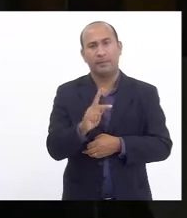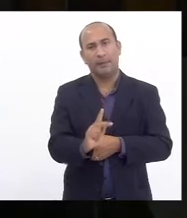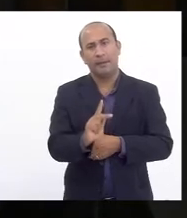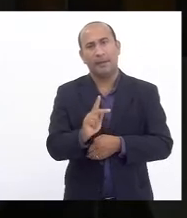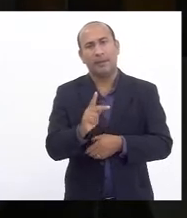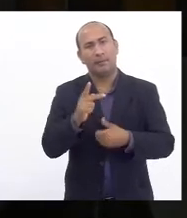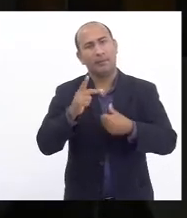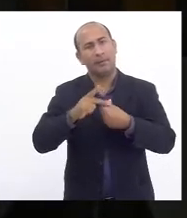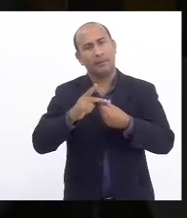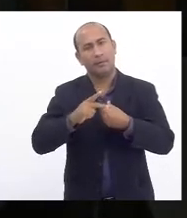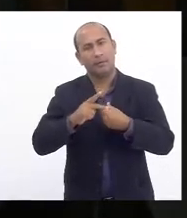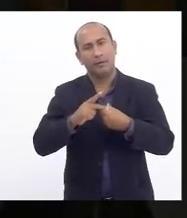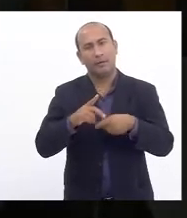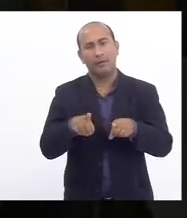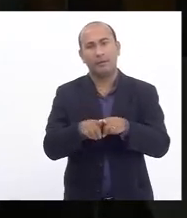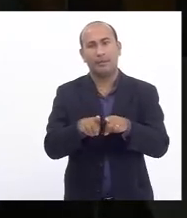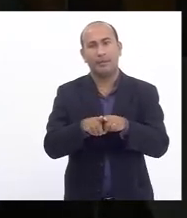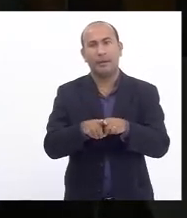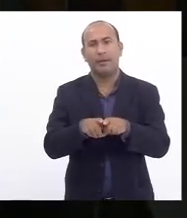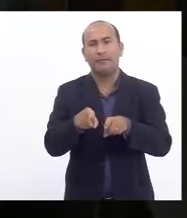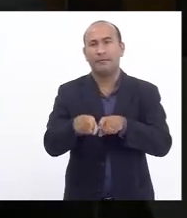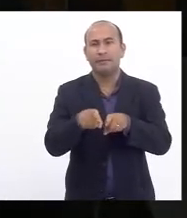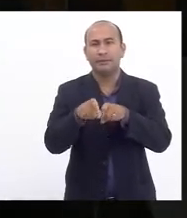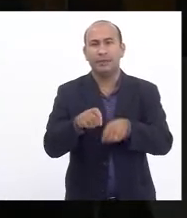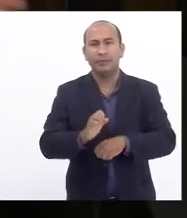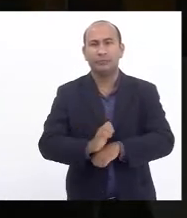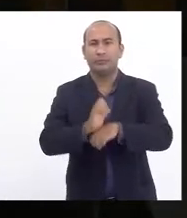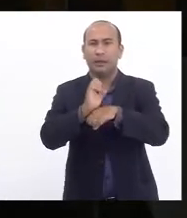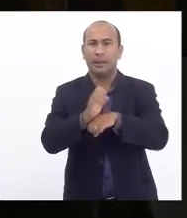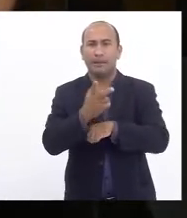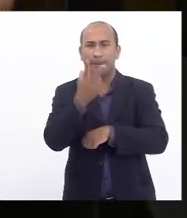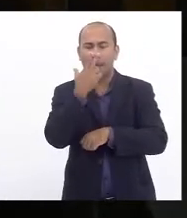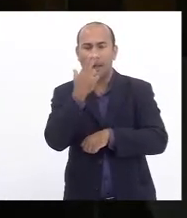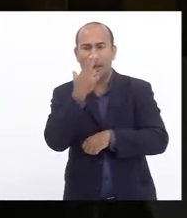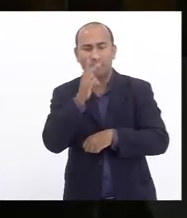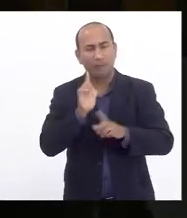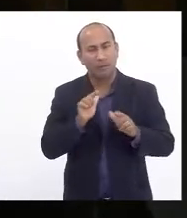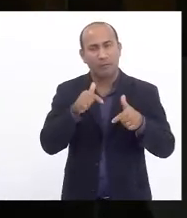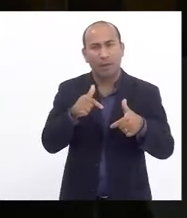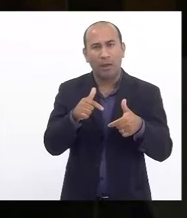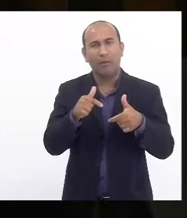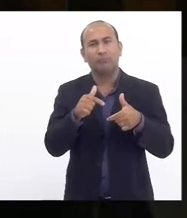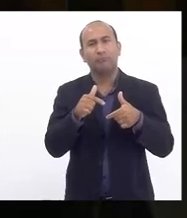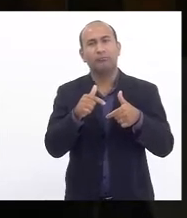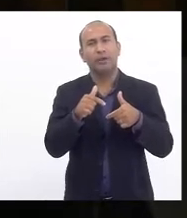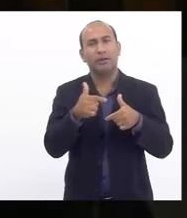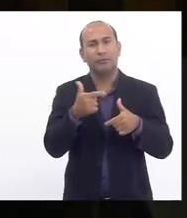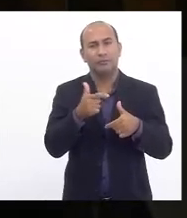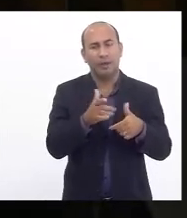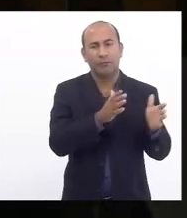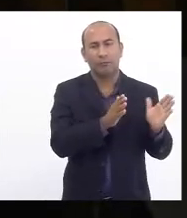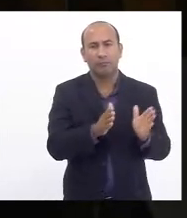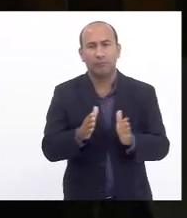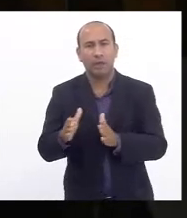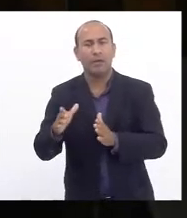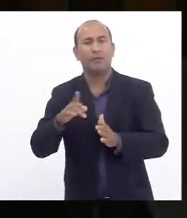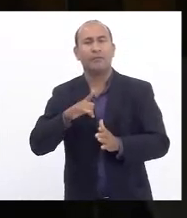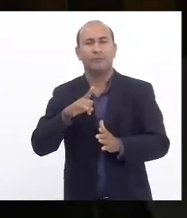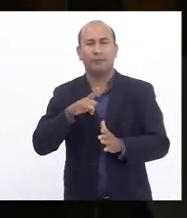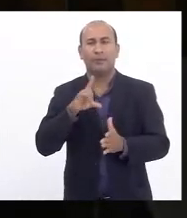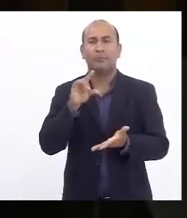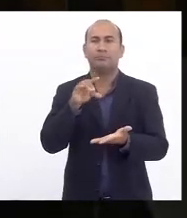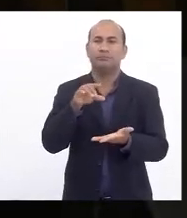parte da própria autoridade fazendária Estadual que parece que não se dedicaram não se organizaram no compuseram equipes